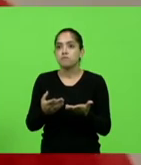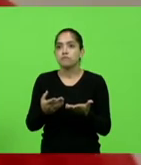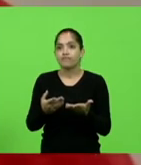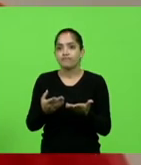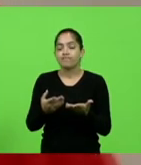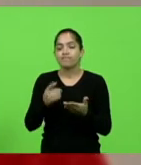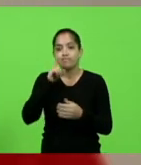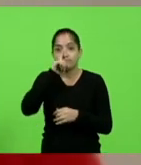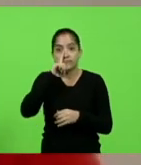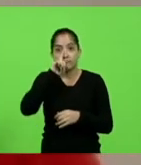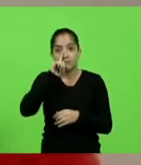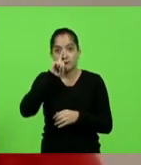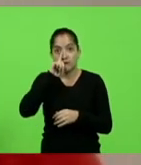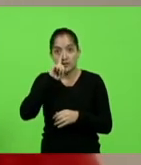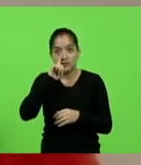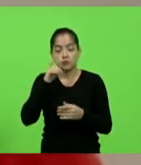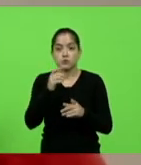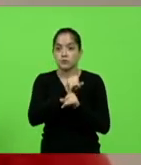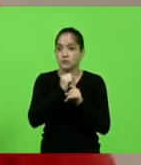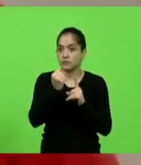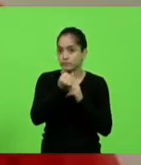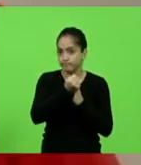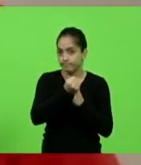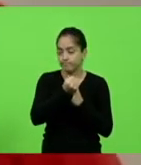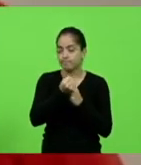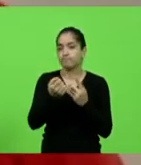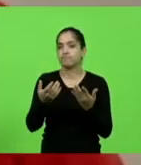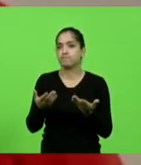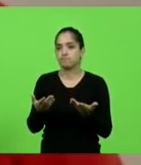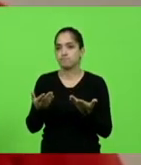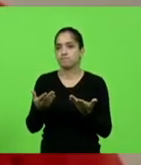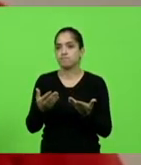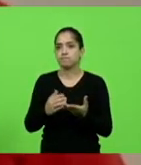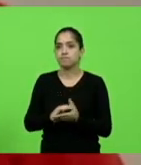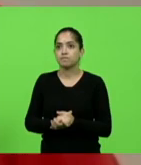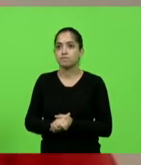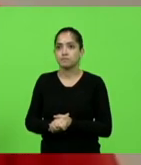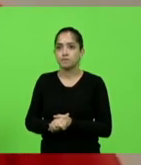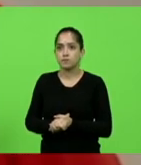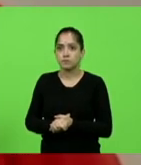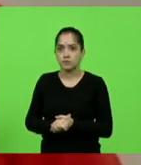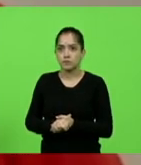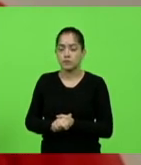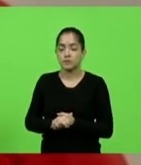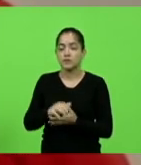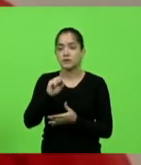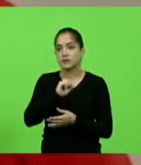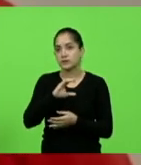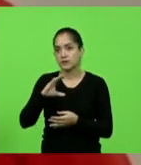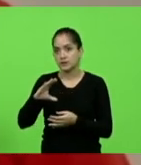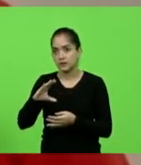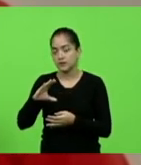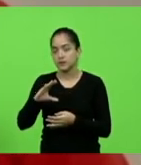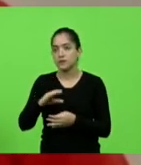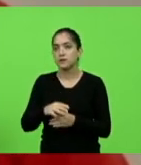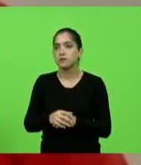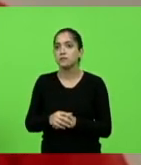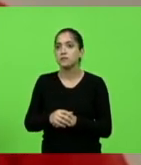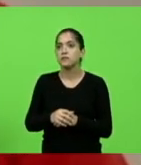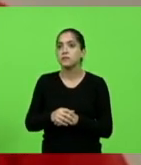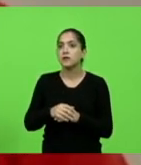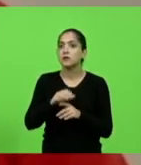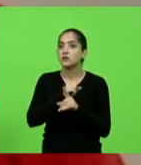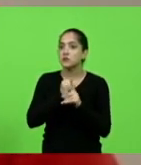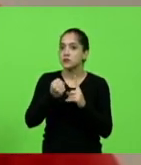risco para a sociedade. Para a sociedade de Santa Catarina, para a sociedade